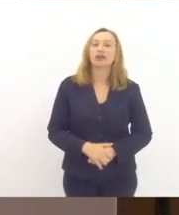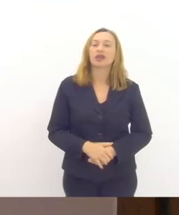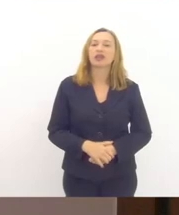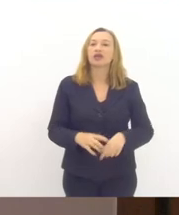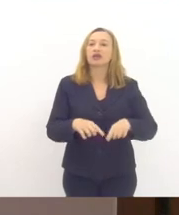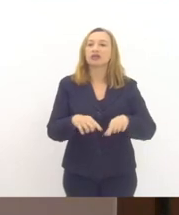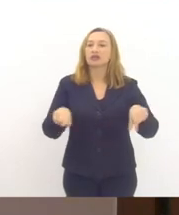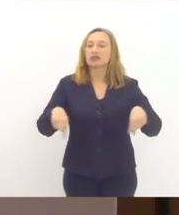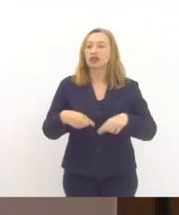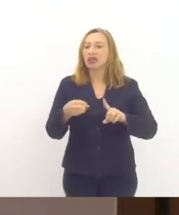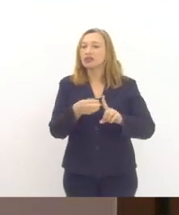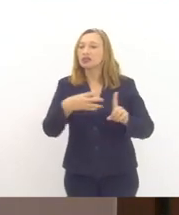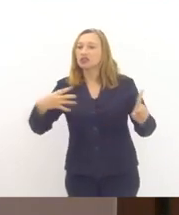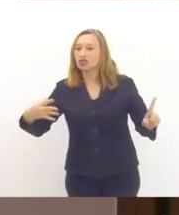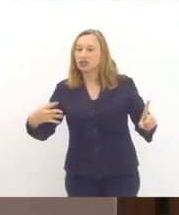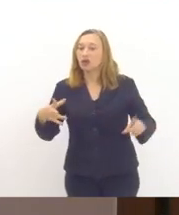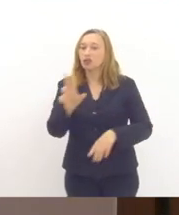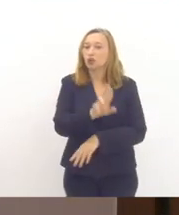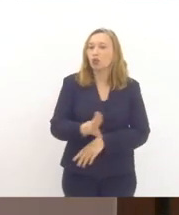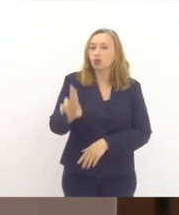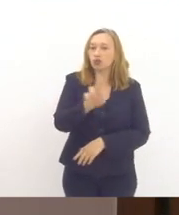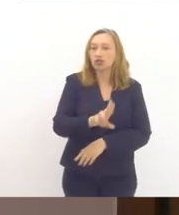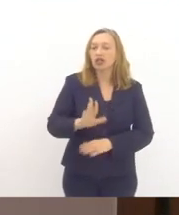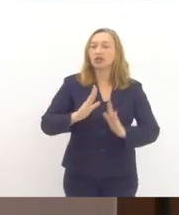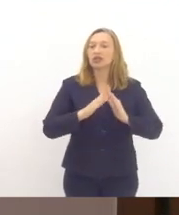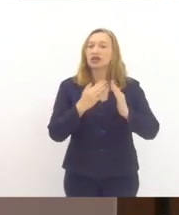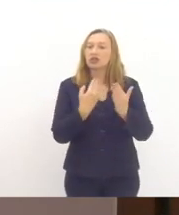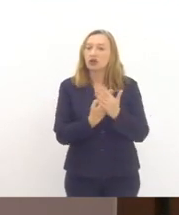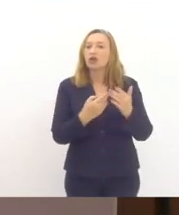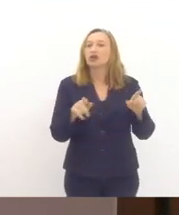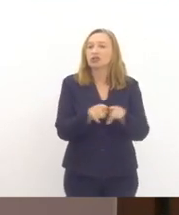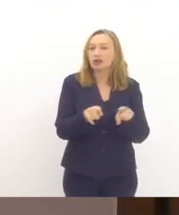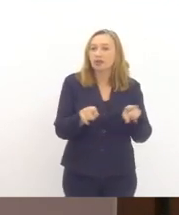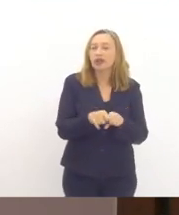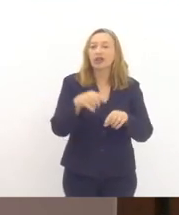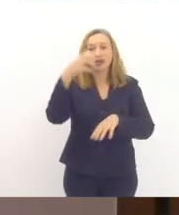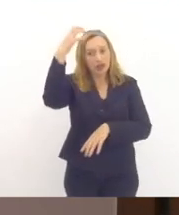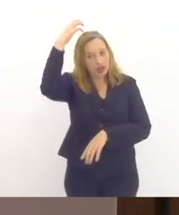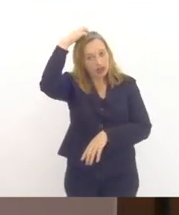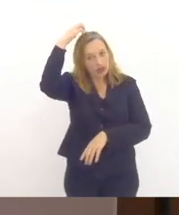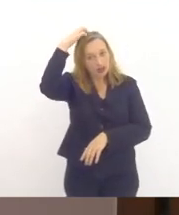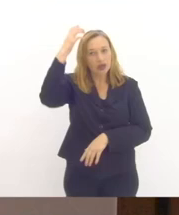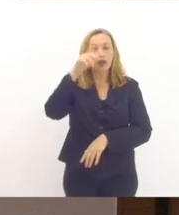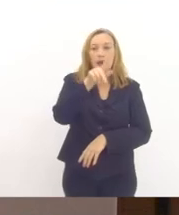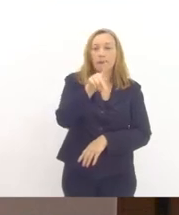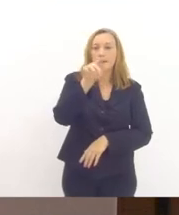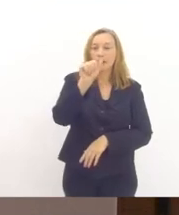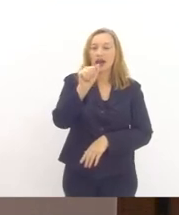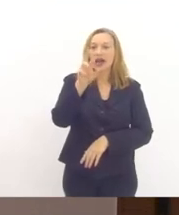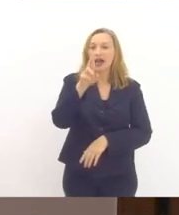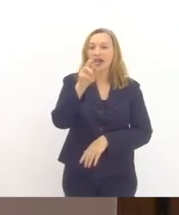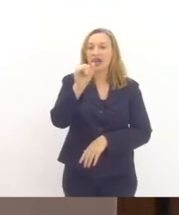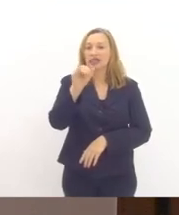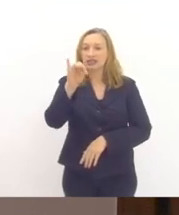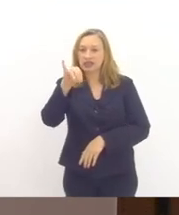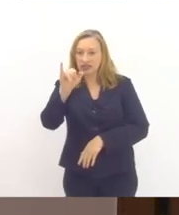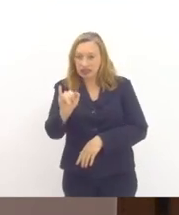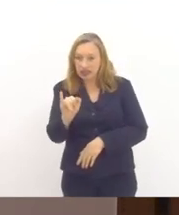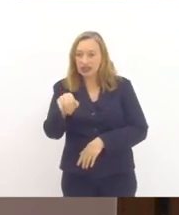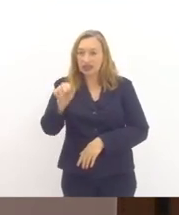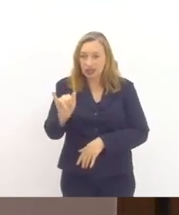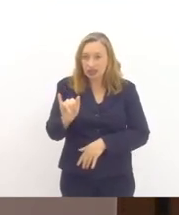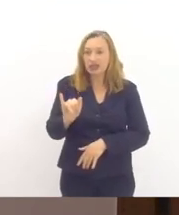de extensão, que são utilizadas em escolas, também em Angra dos Reis, né, em Paraty, que é uma região onde muitos